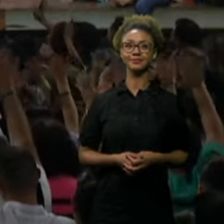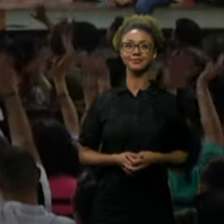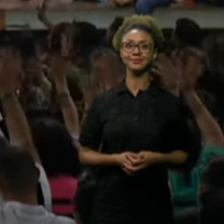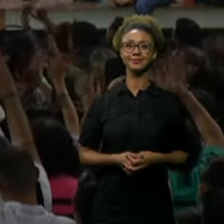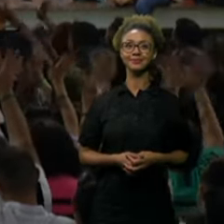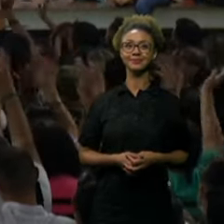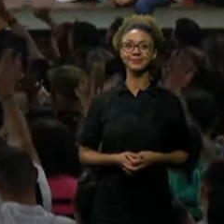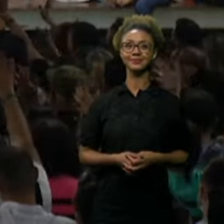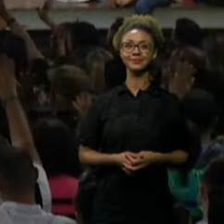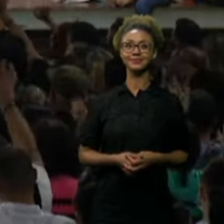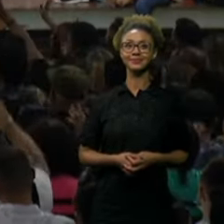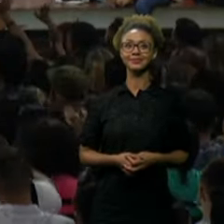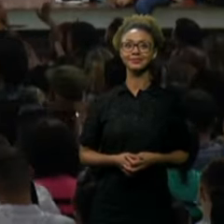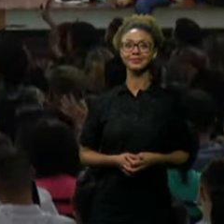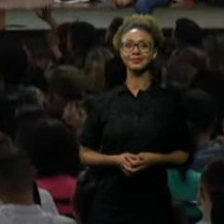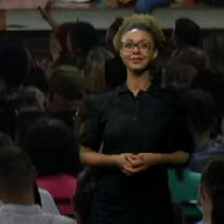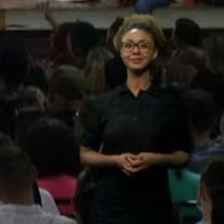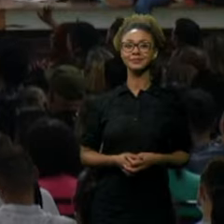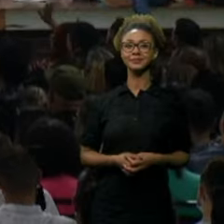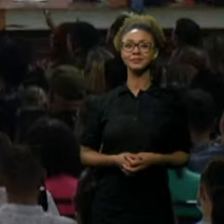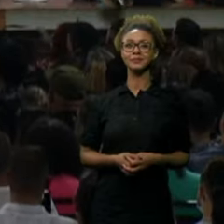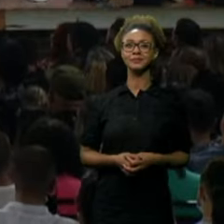E aí